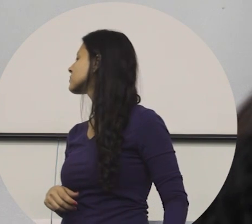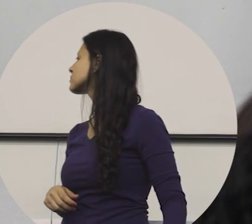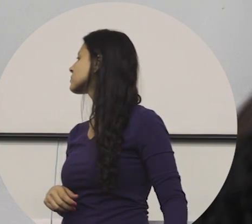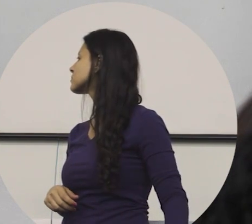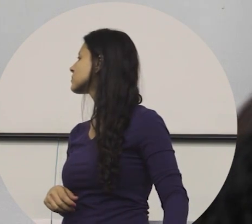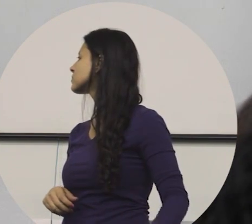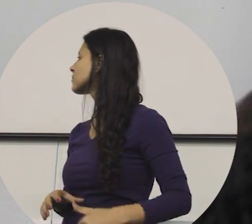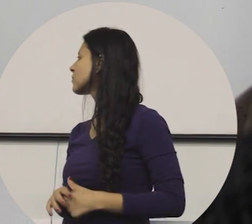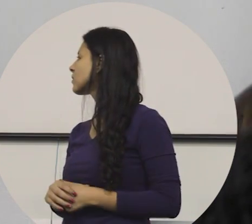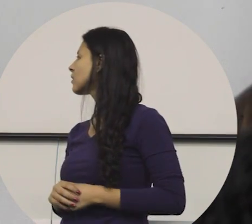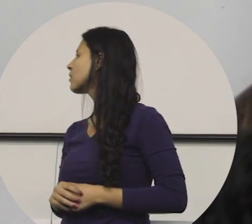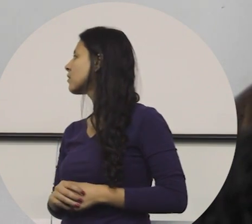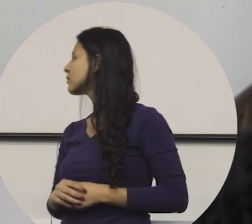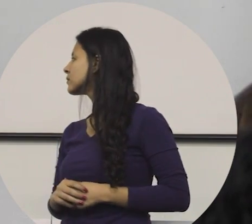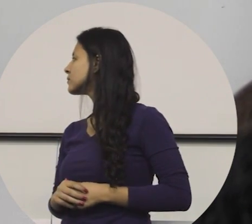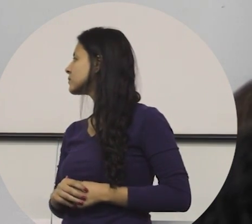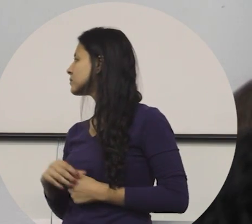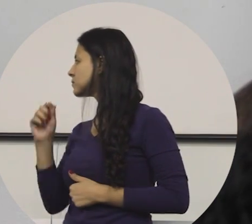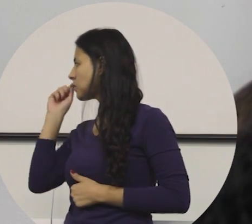E significado.